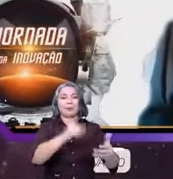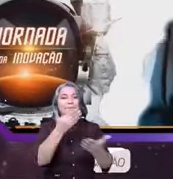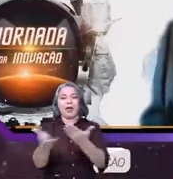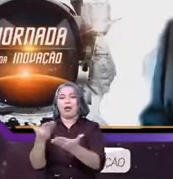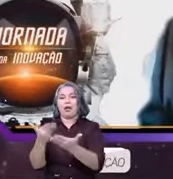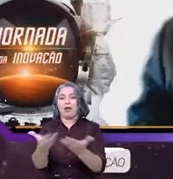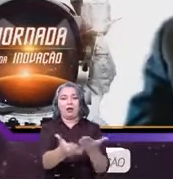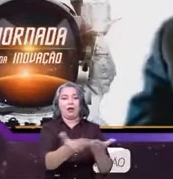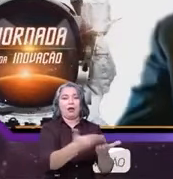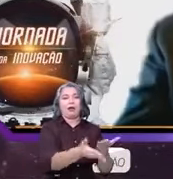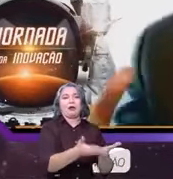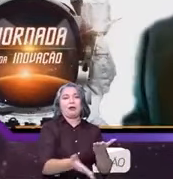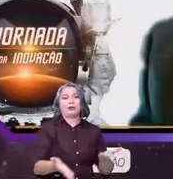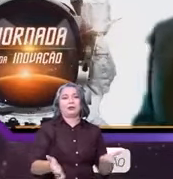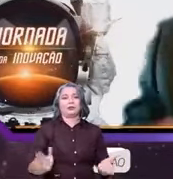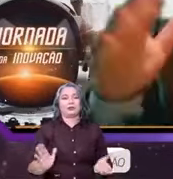tudo.